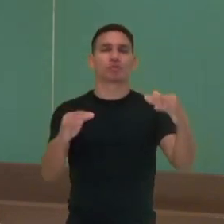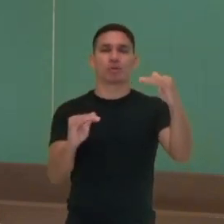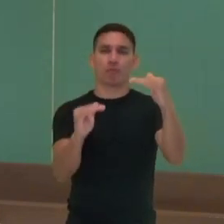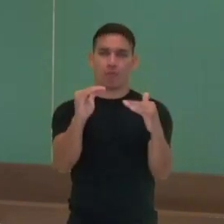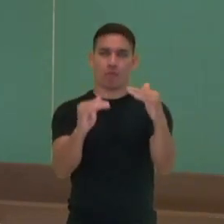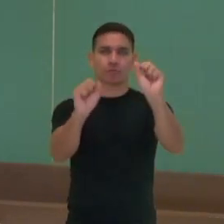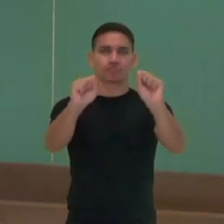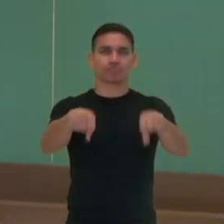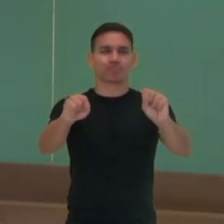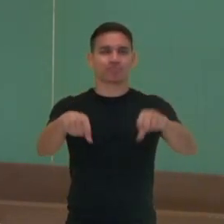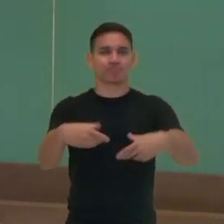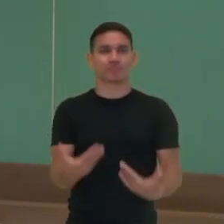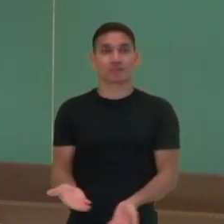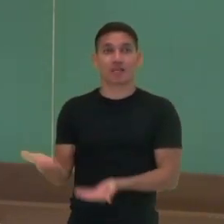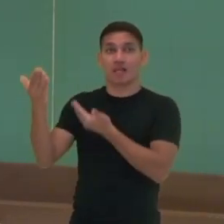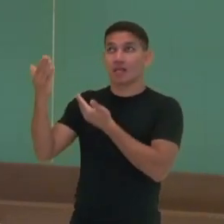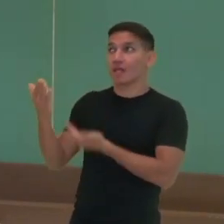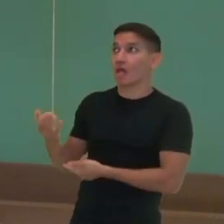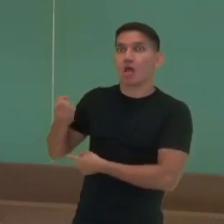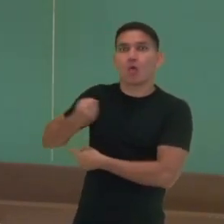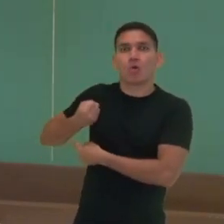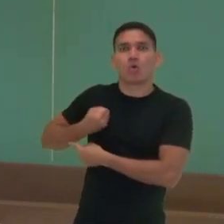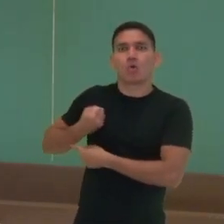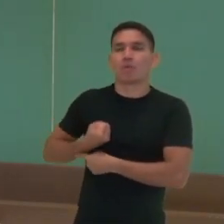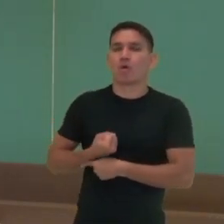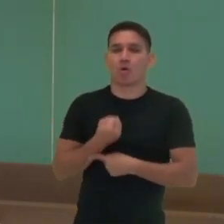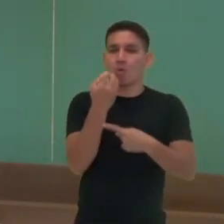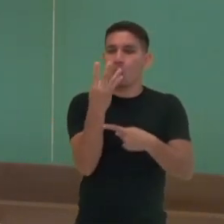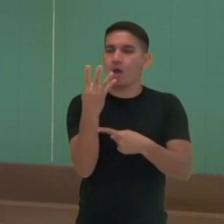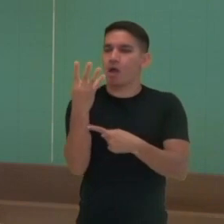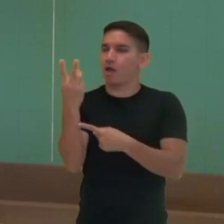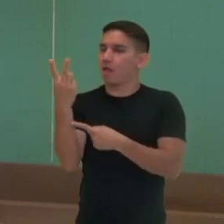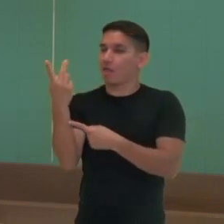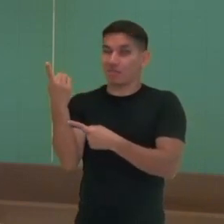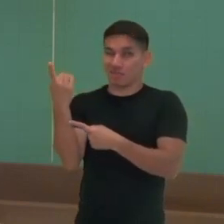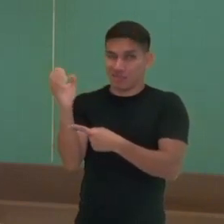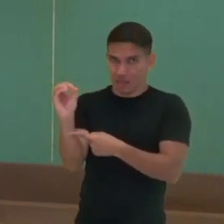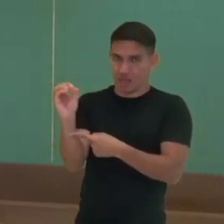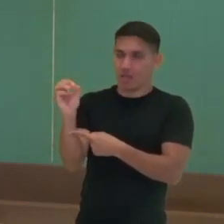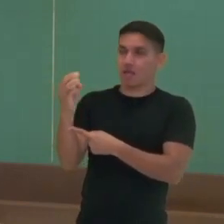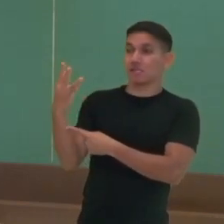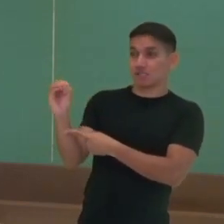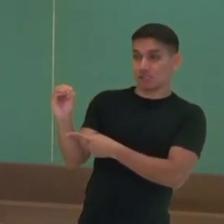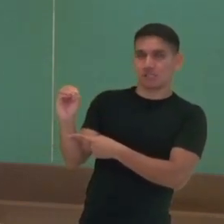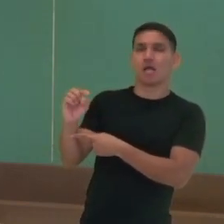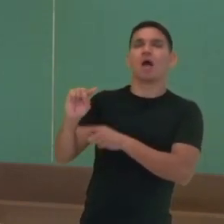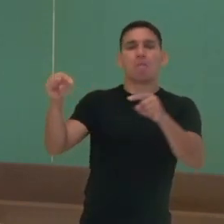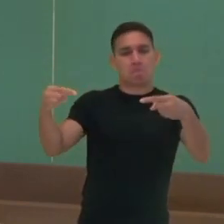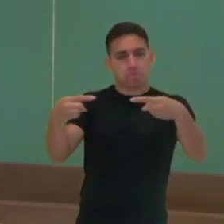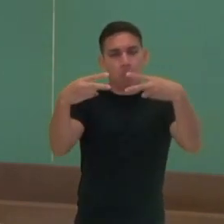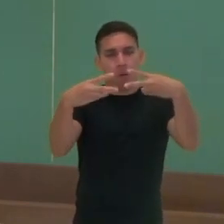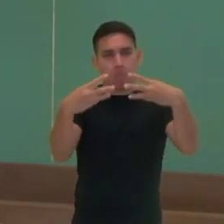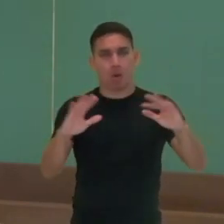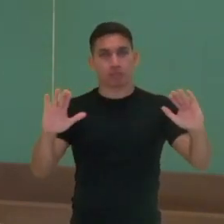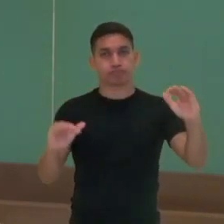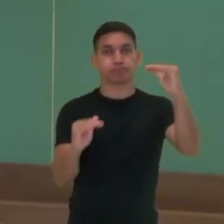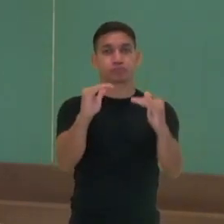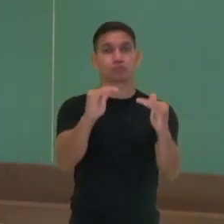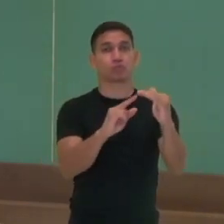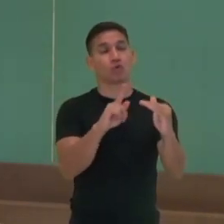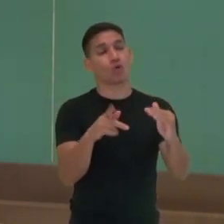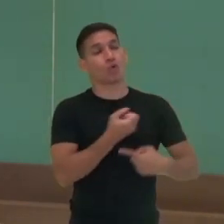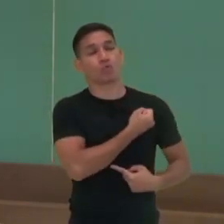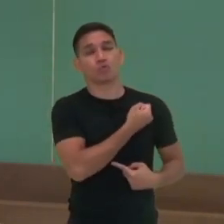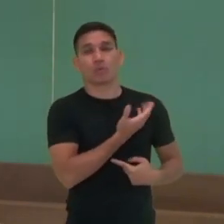diretamente proporcionais, que esses valores, 4, 10 e 30, são diretamente proporcionais aos